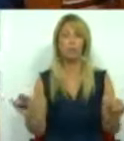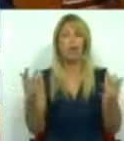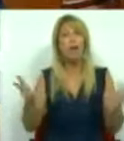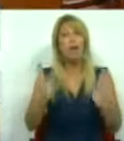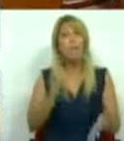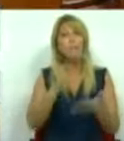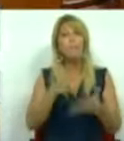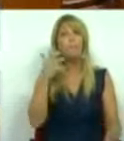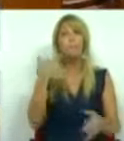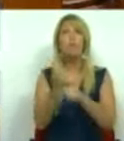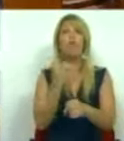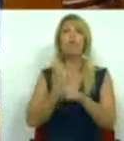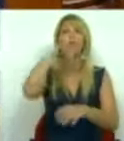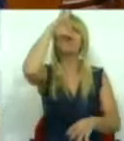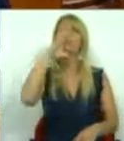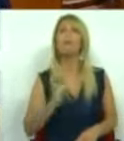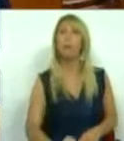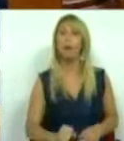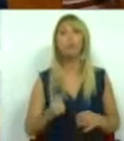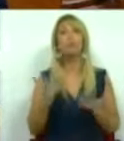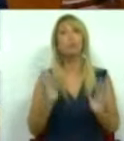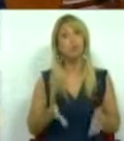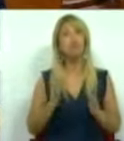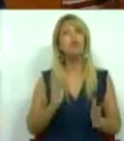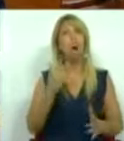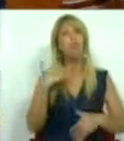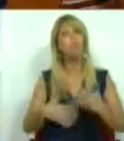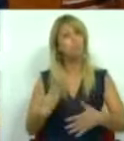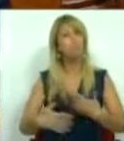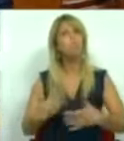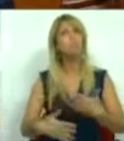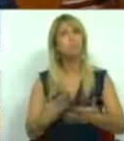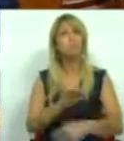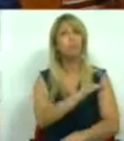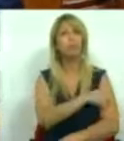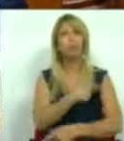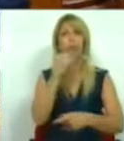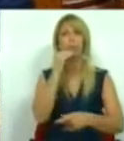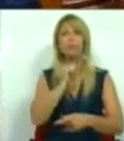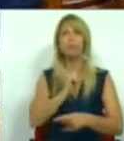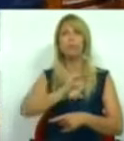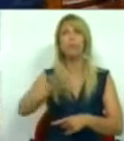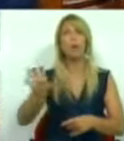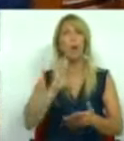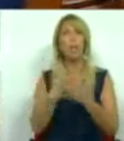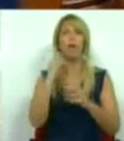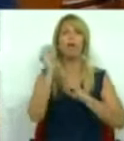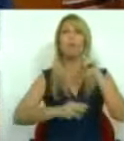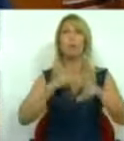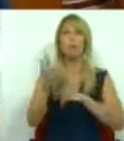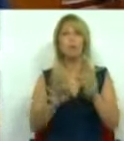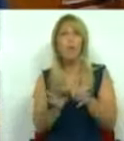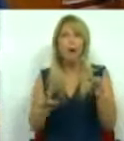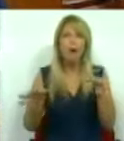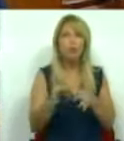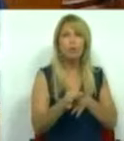sublinhada a ação do Governo, que empreendeu já a reforma do poder local, que se traduz na sua modernização e no seu ajustamento aos